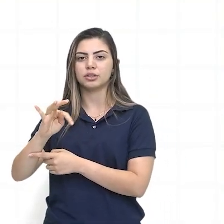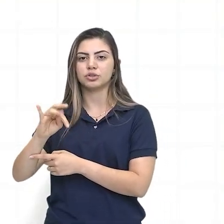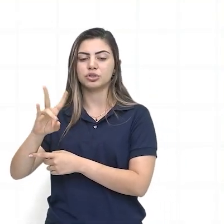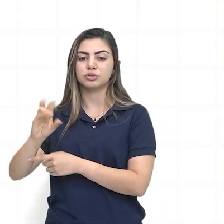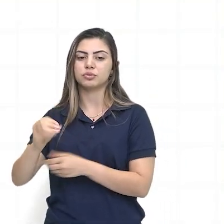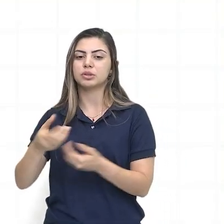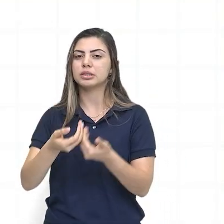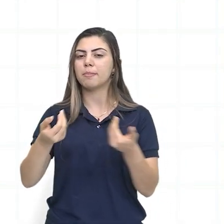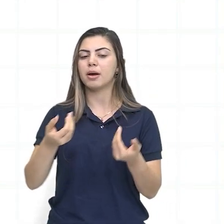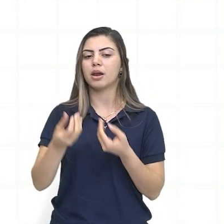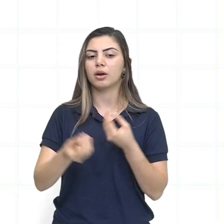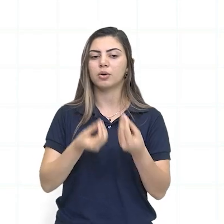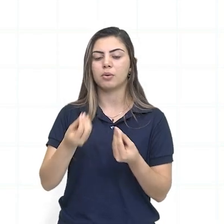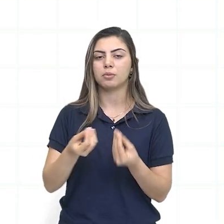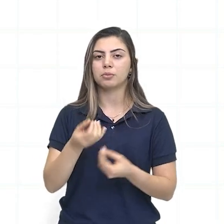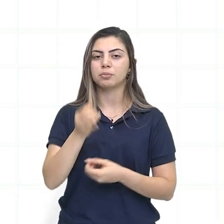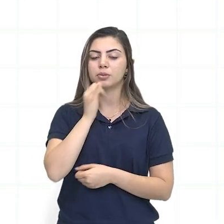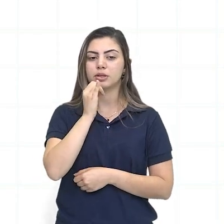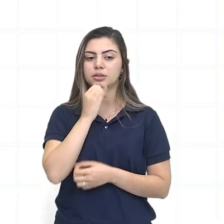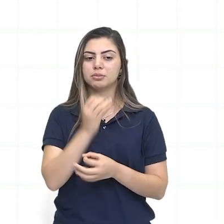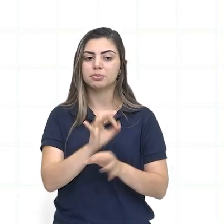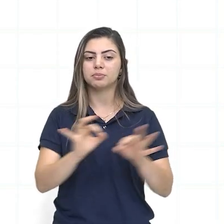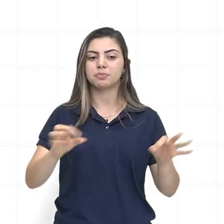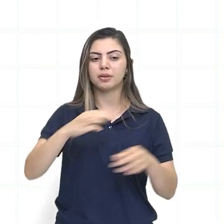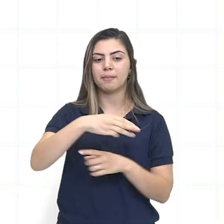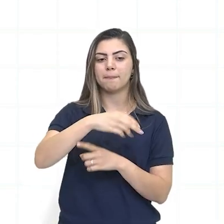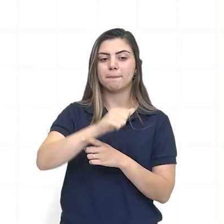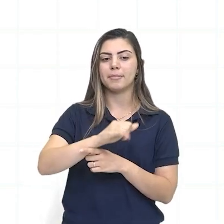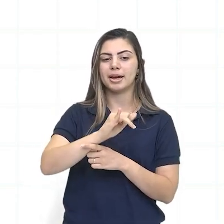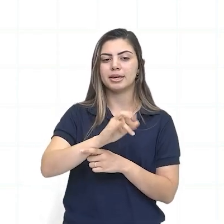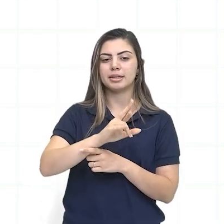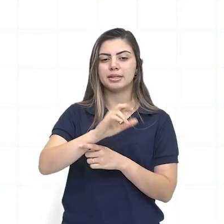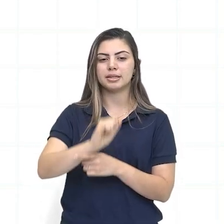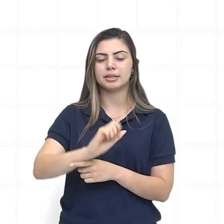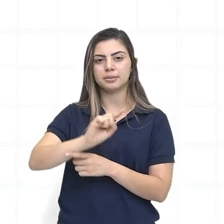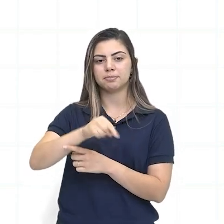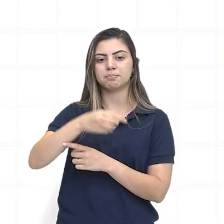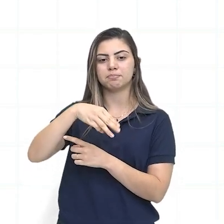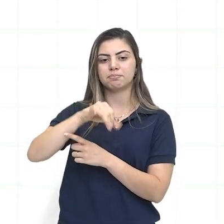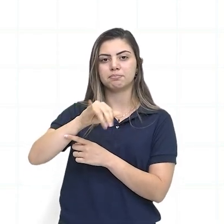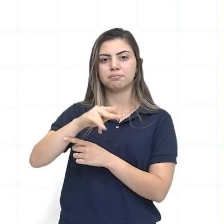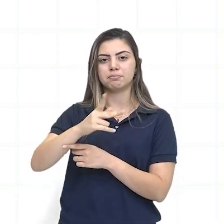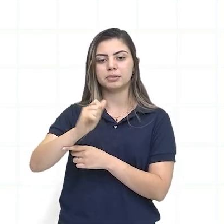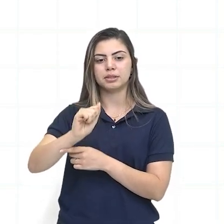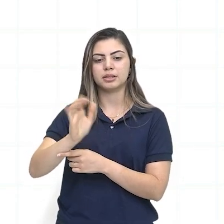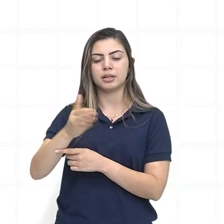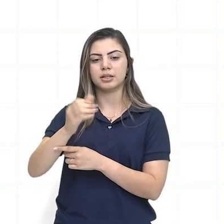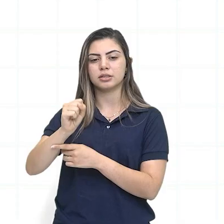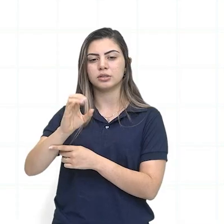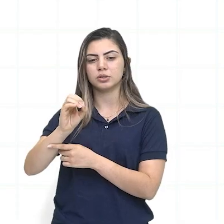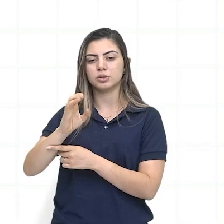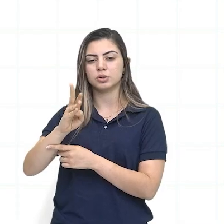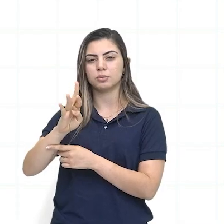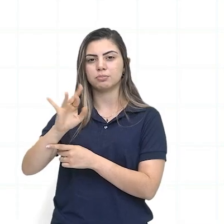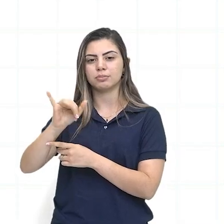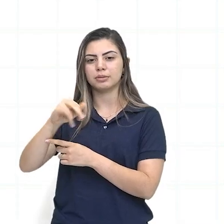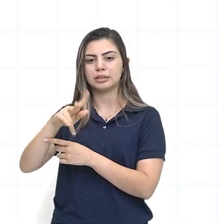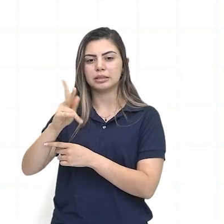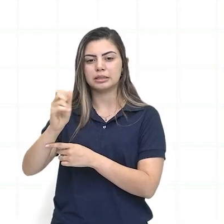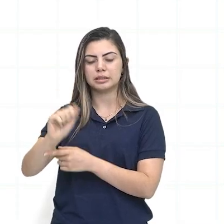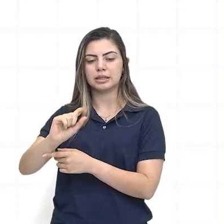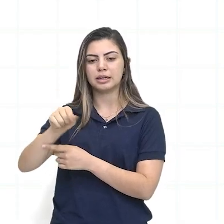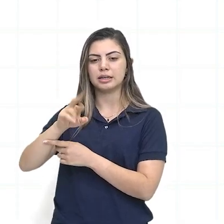Exemplo, Maíra, minha sobrinha, recebeu a coroa de Miss